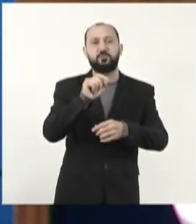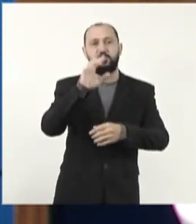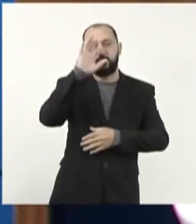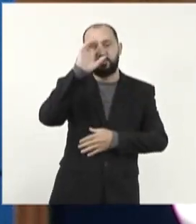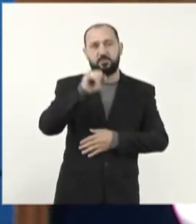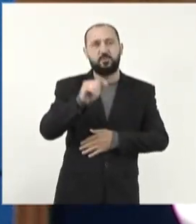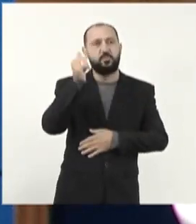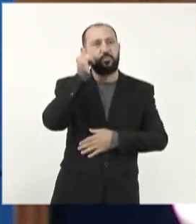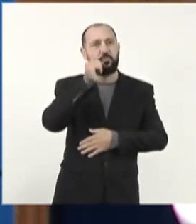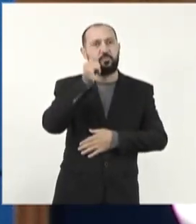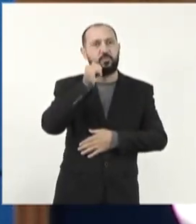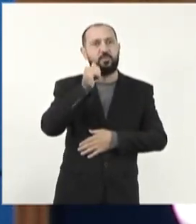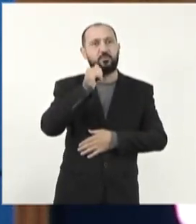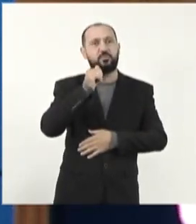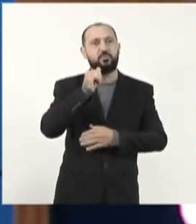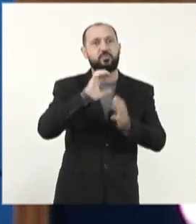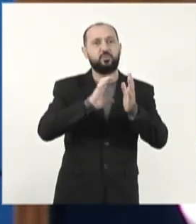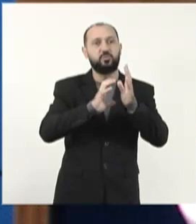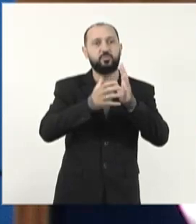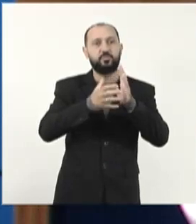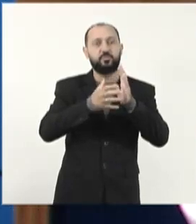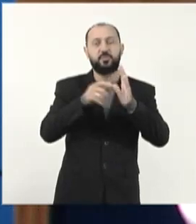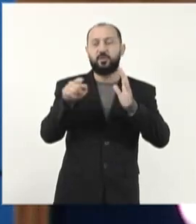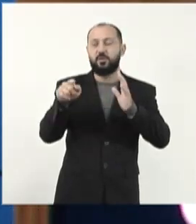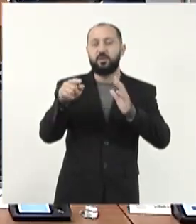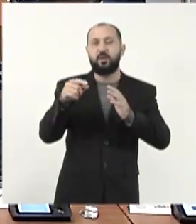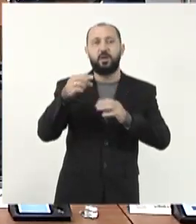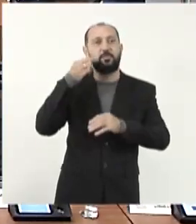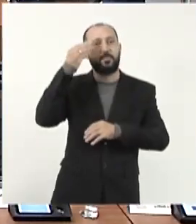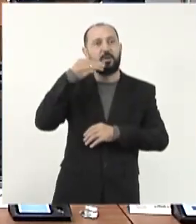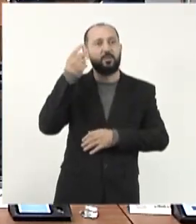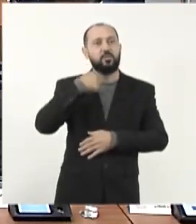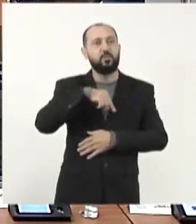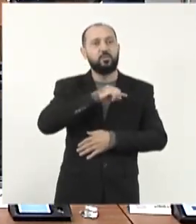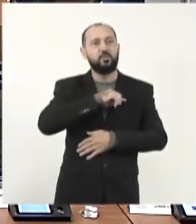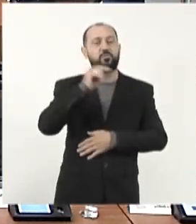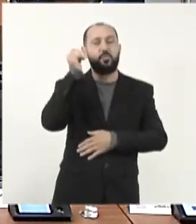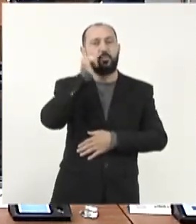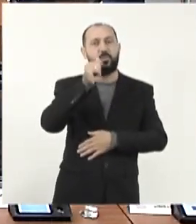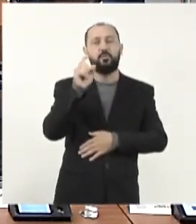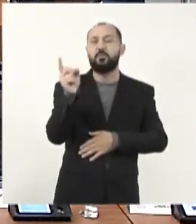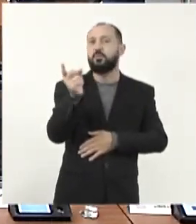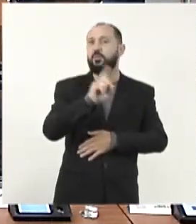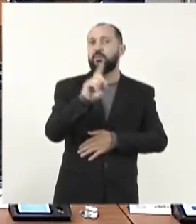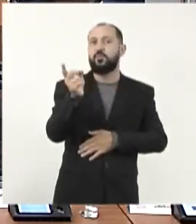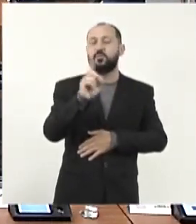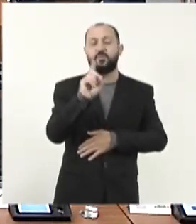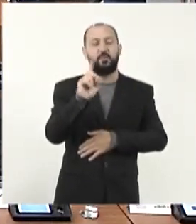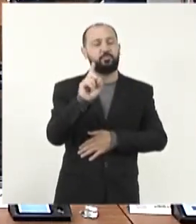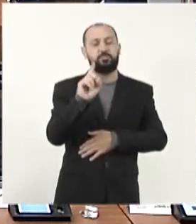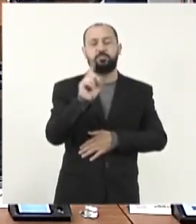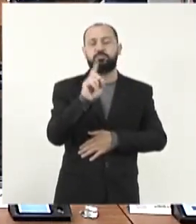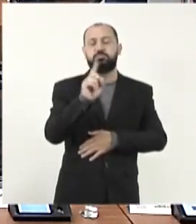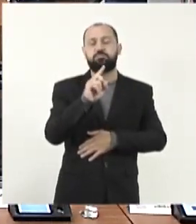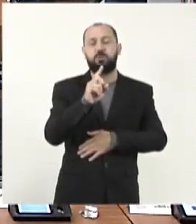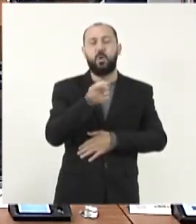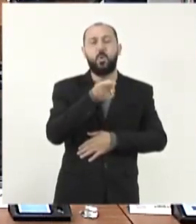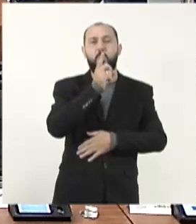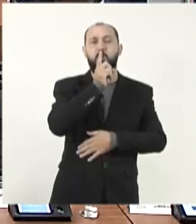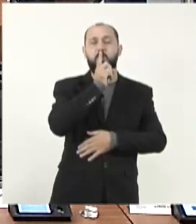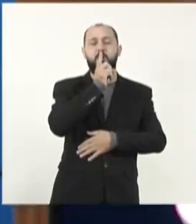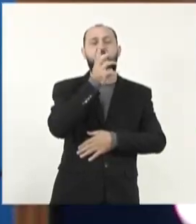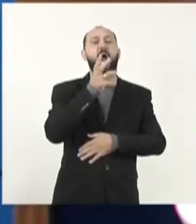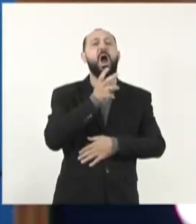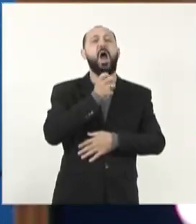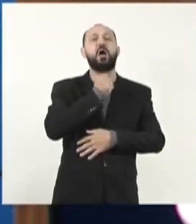das mulheres em todos os partidos, né, deputada Mara, de que nós, mulheres, não vamos deixar de falar, mas a